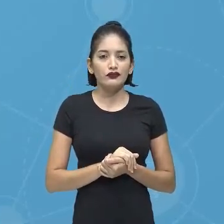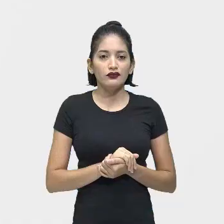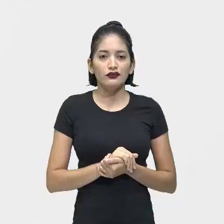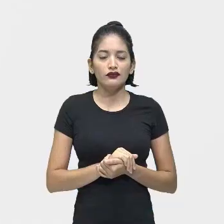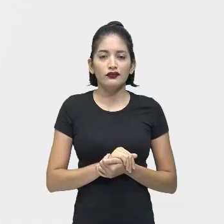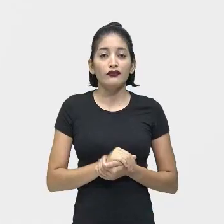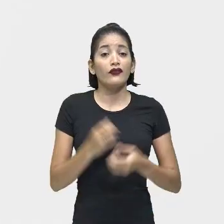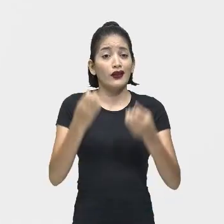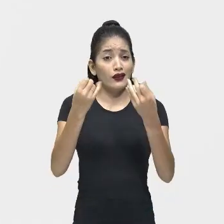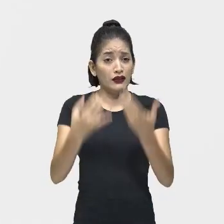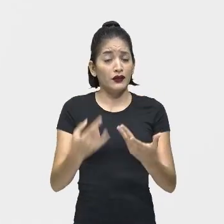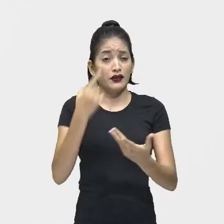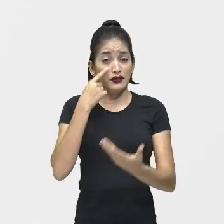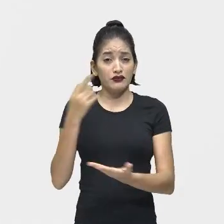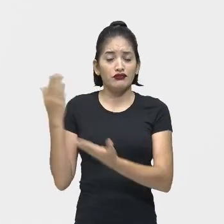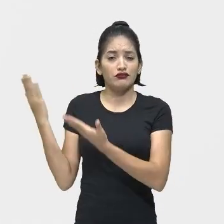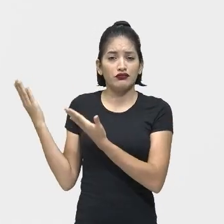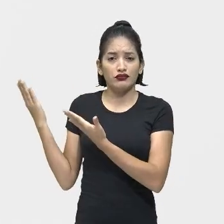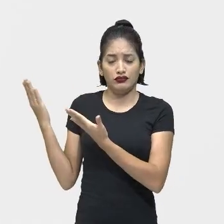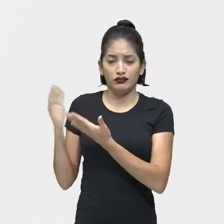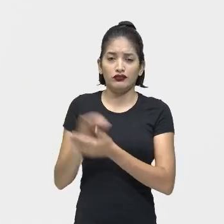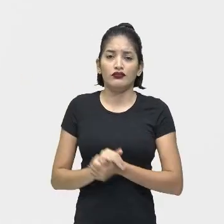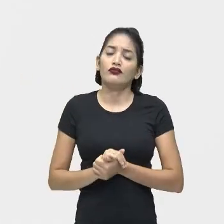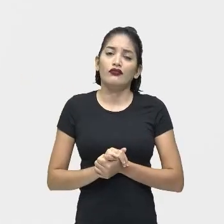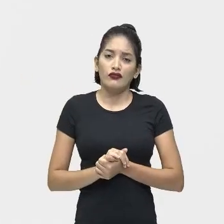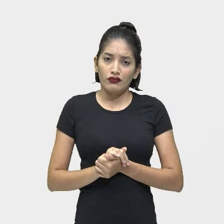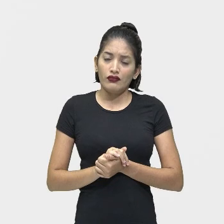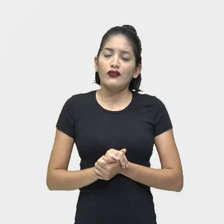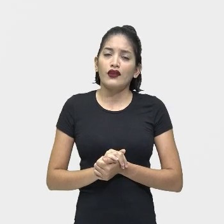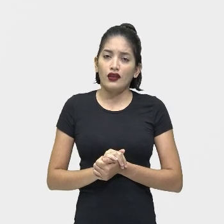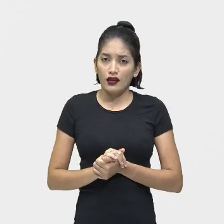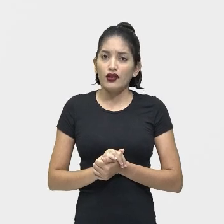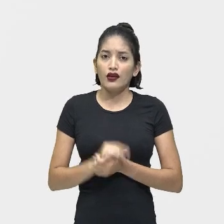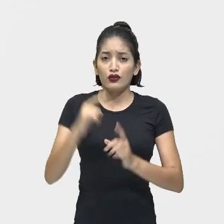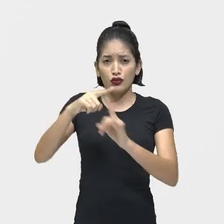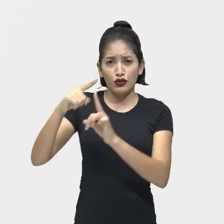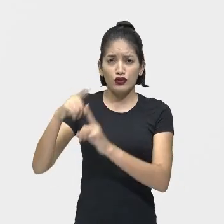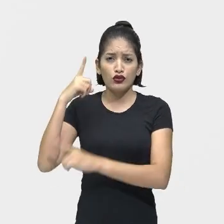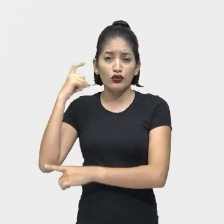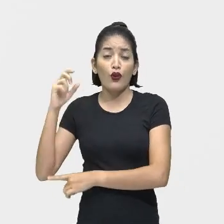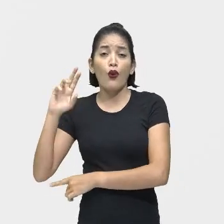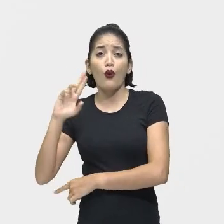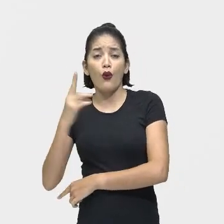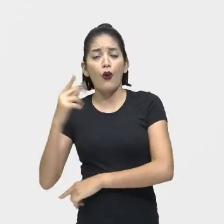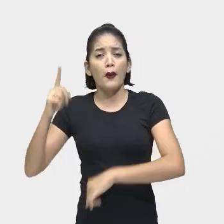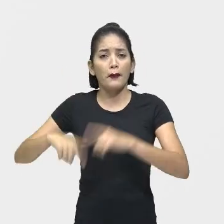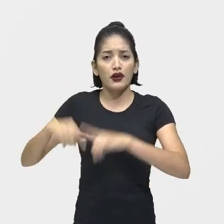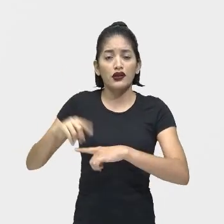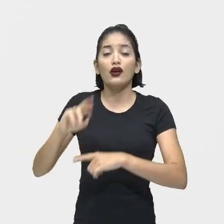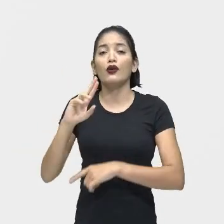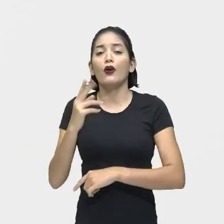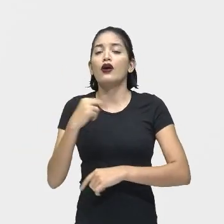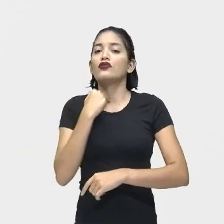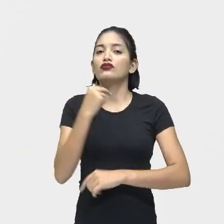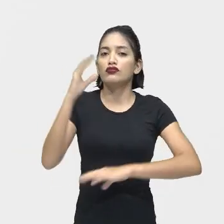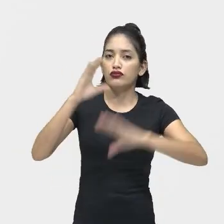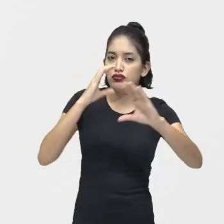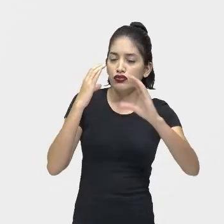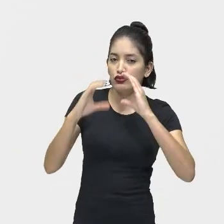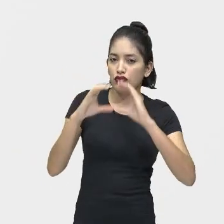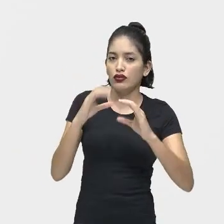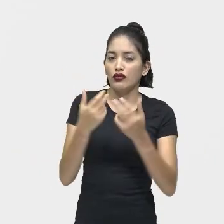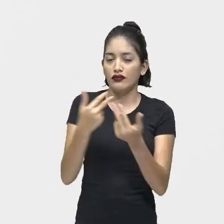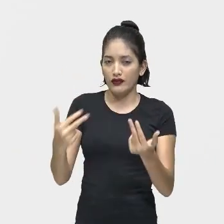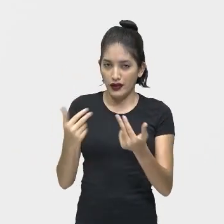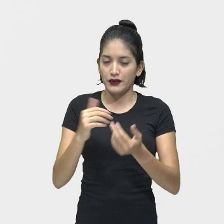comentário que nós trazemos sobre o timbre é aquilo que distingue a qualidade do tom ou voz de um instrumento ou canto. Por exemplo, a flauta do clarinete,